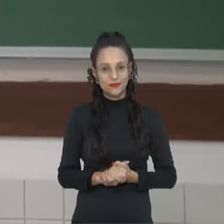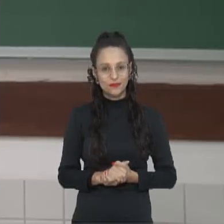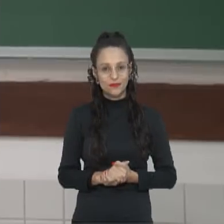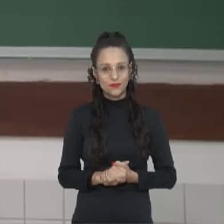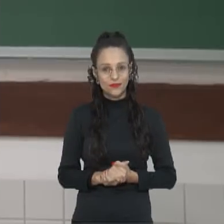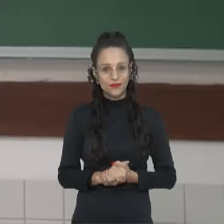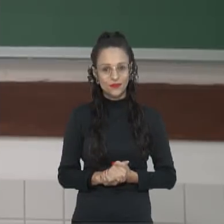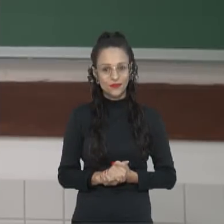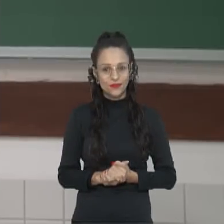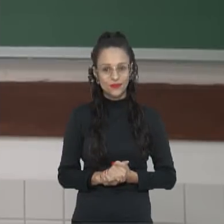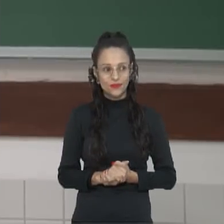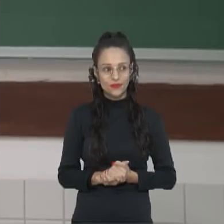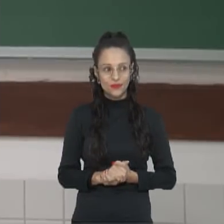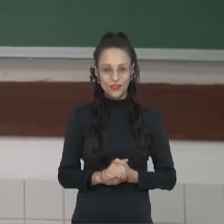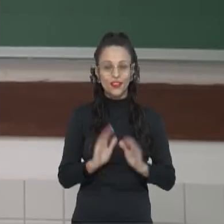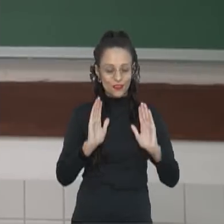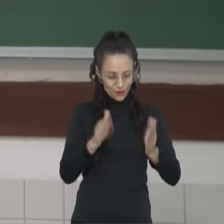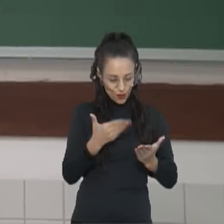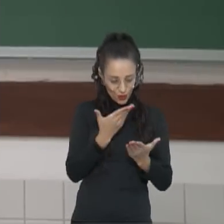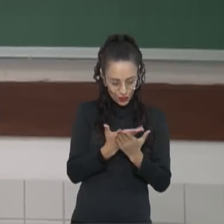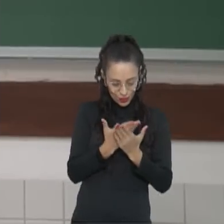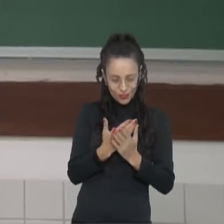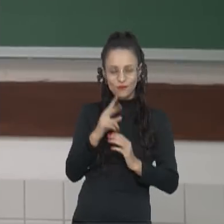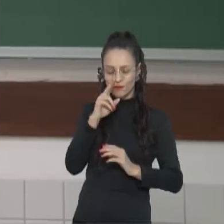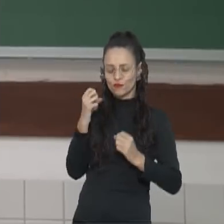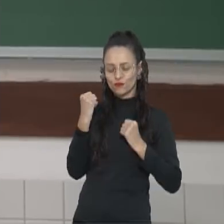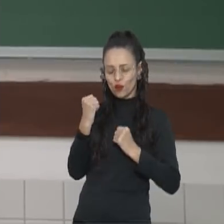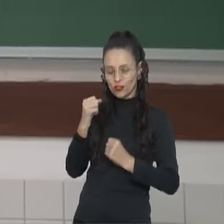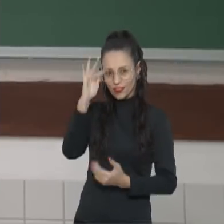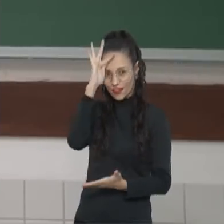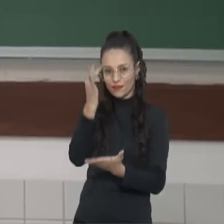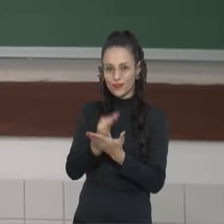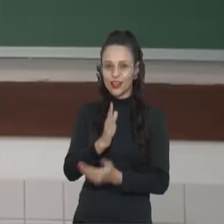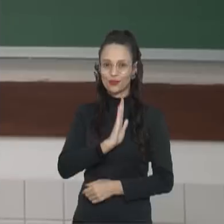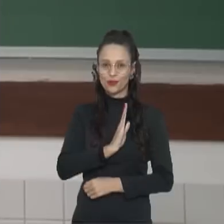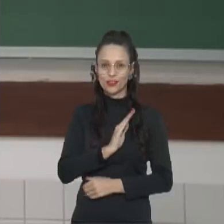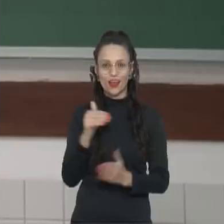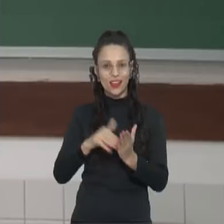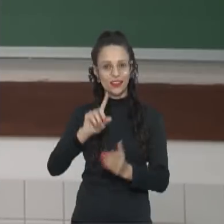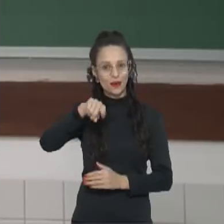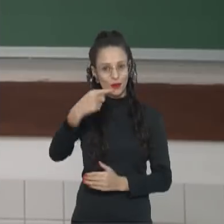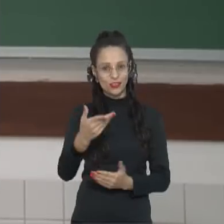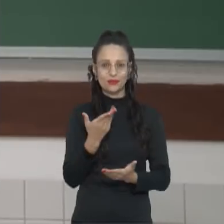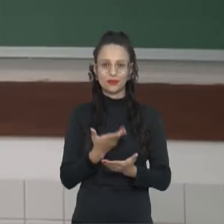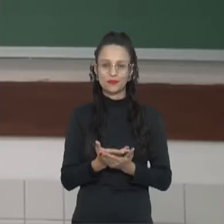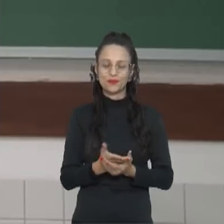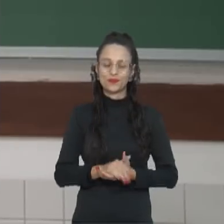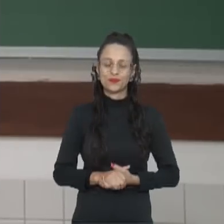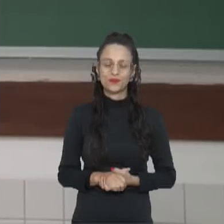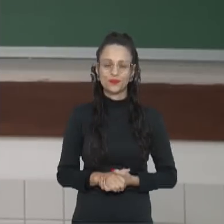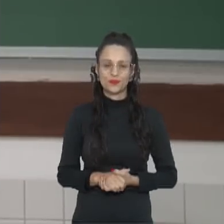Opa, como é que é? Foco nos estudos, força, fé no coração. Até a próxima! Fechou. Valeu!